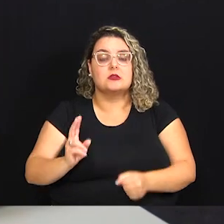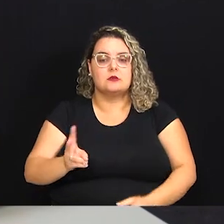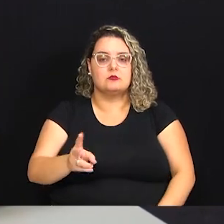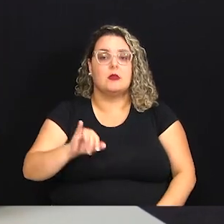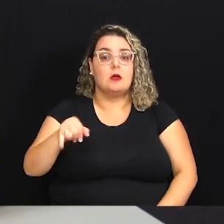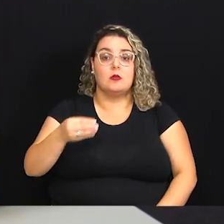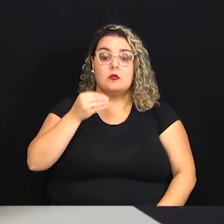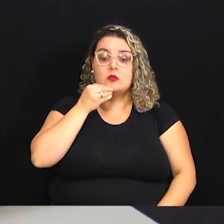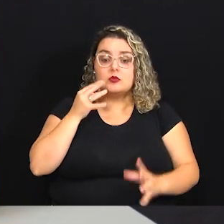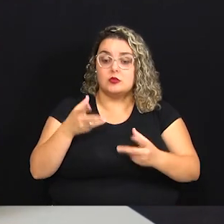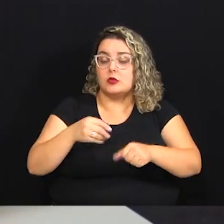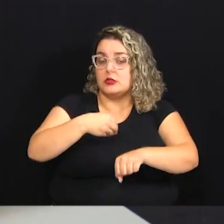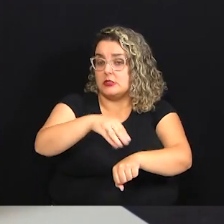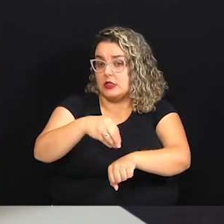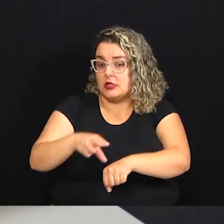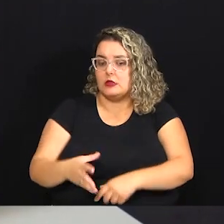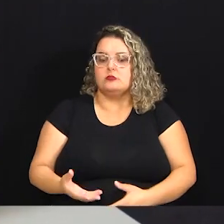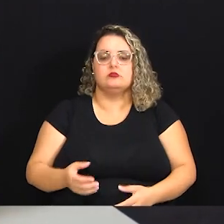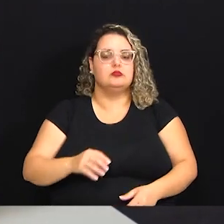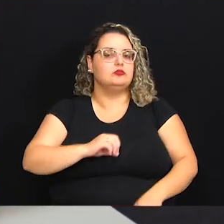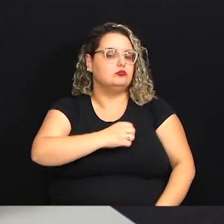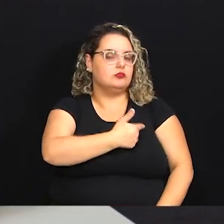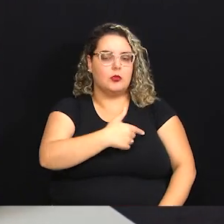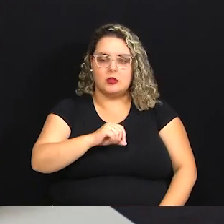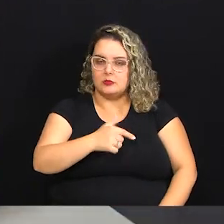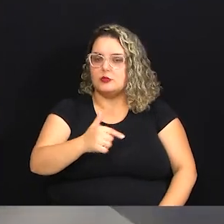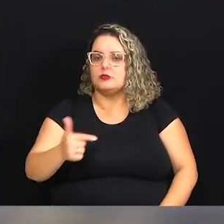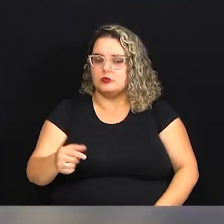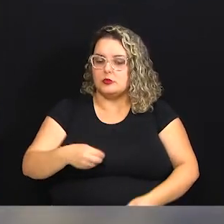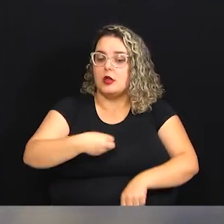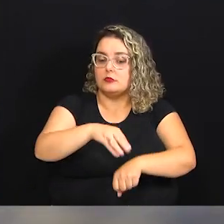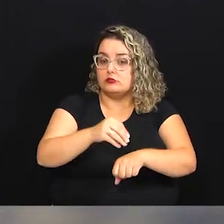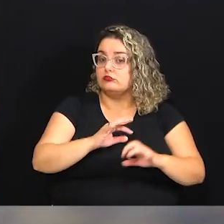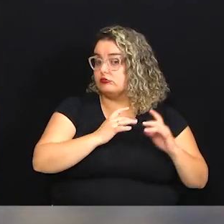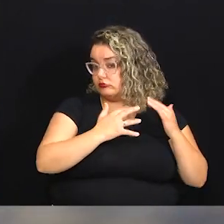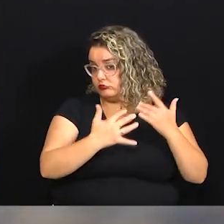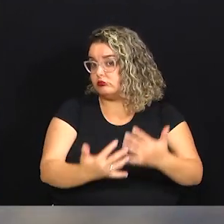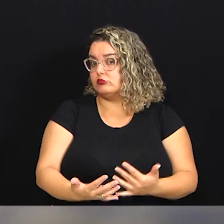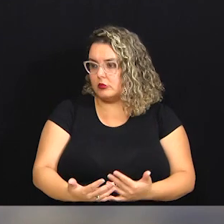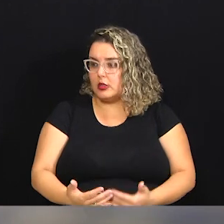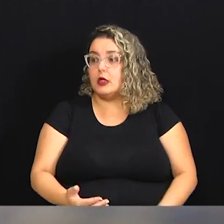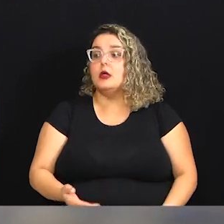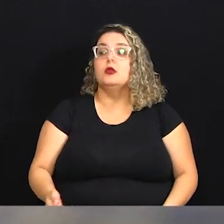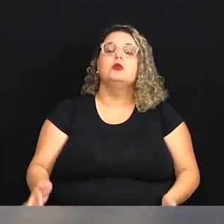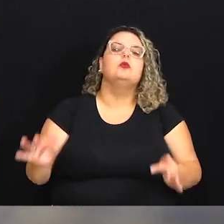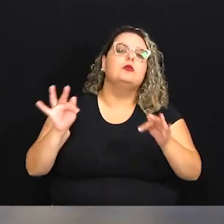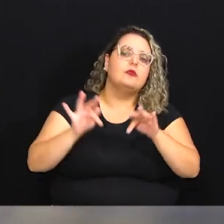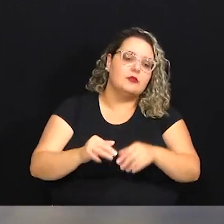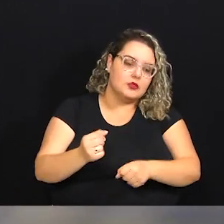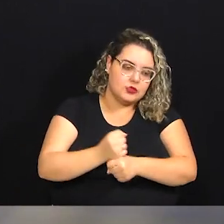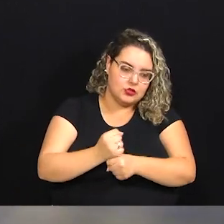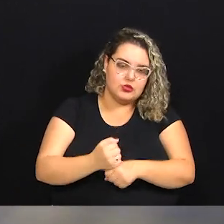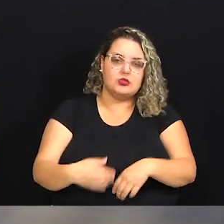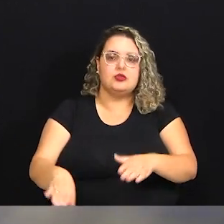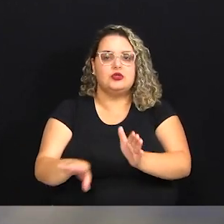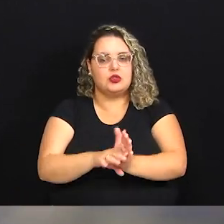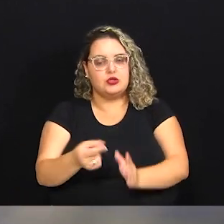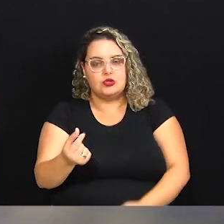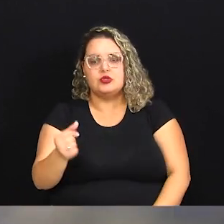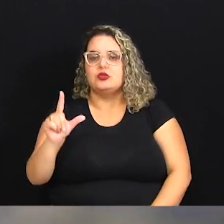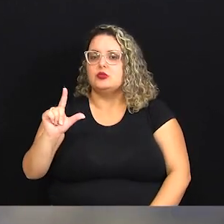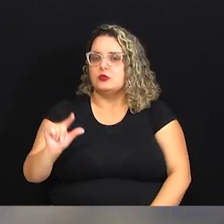fez, aproveitando todas as dicas que a gente já deu aqui ao longo de 2022. Pois é, fim de ano chegam muitas dessas promoções na